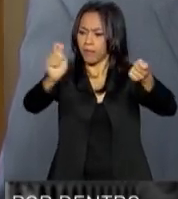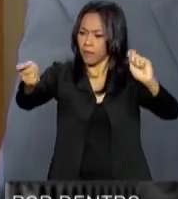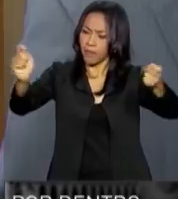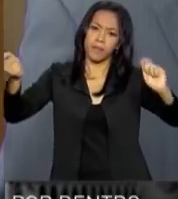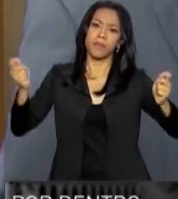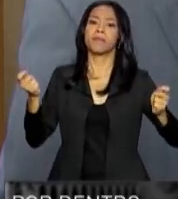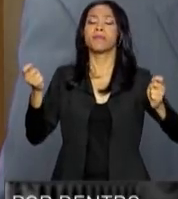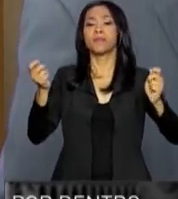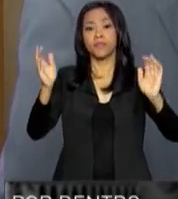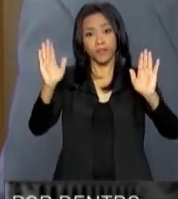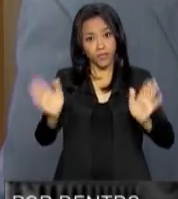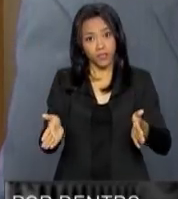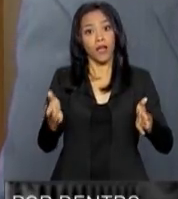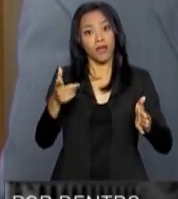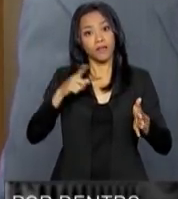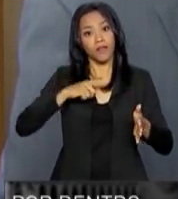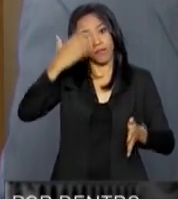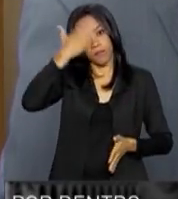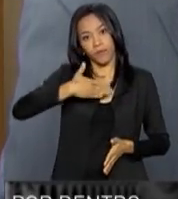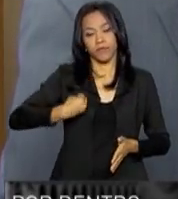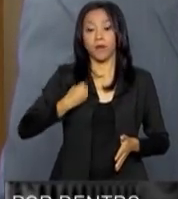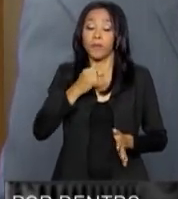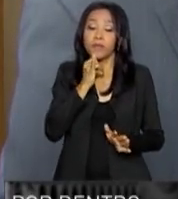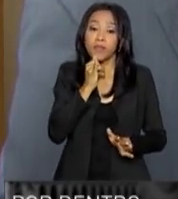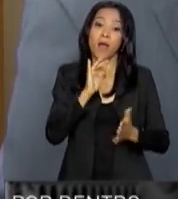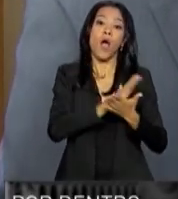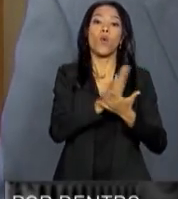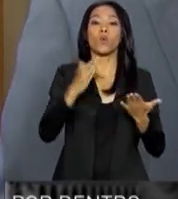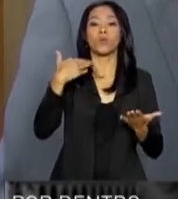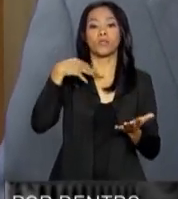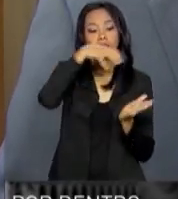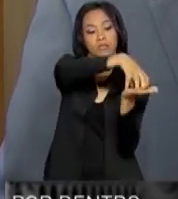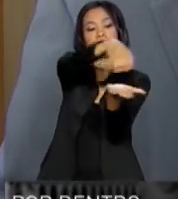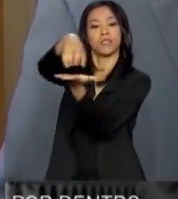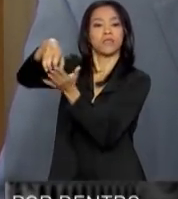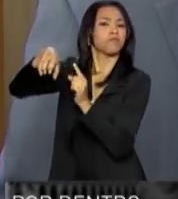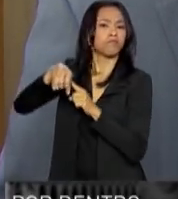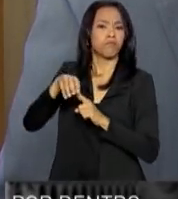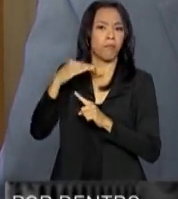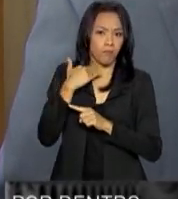referência com fé e de vida um exemplo algumas agências bancárias como